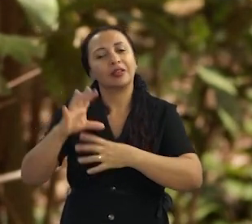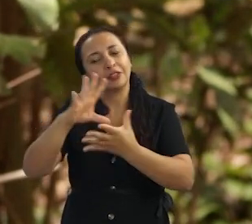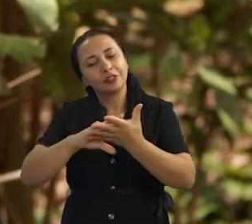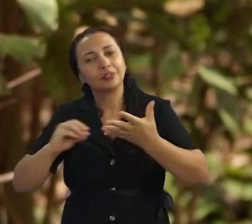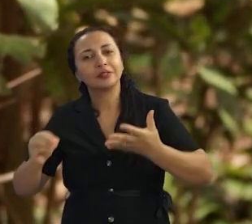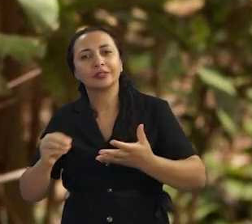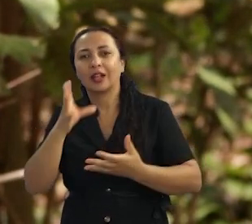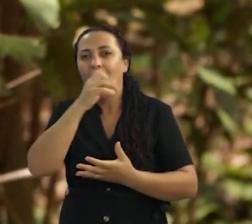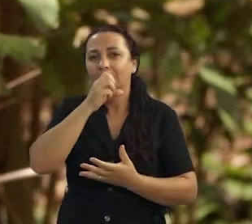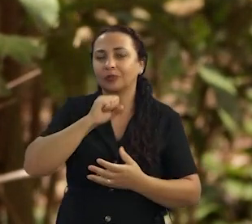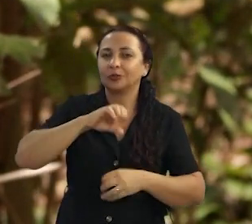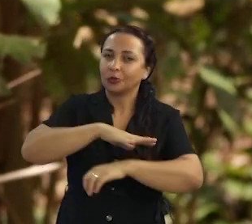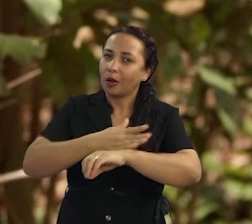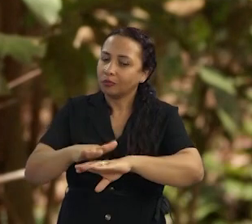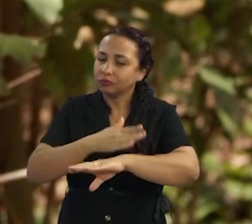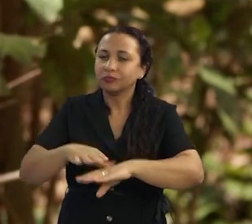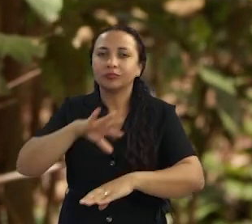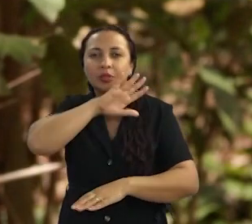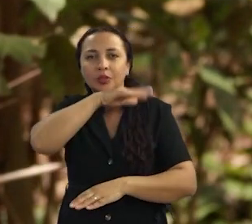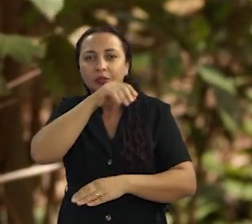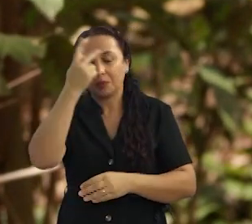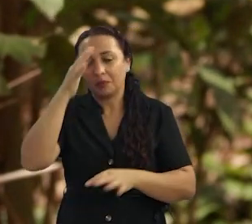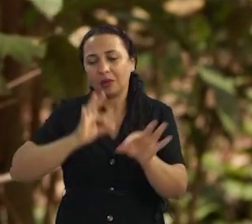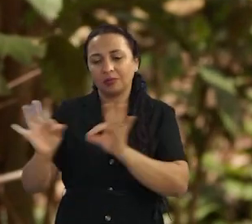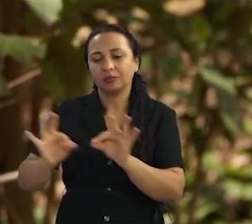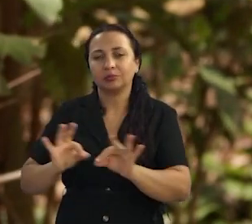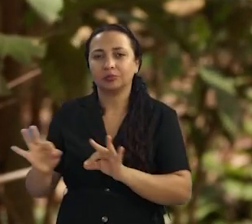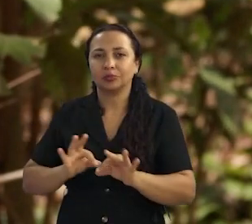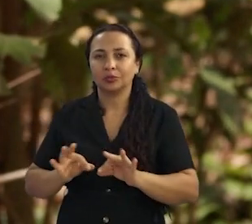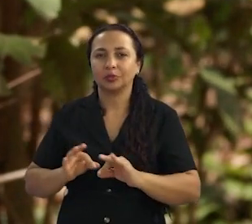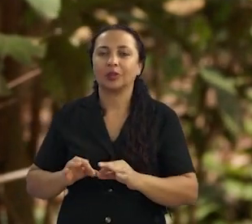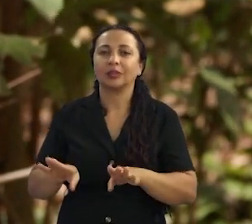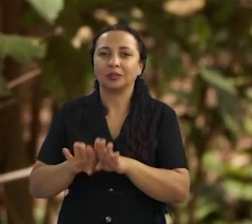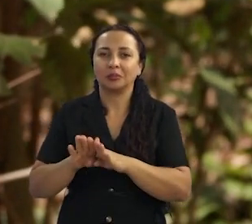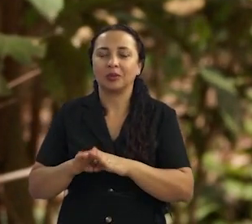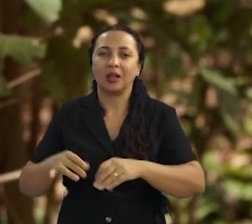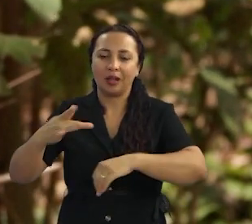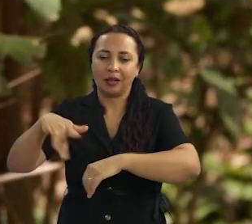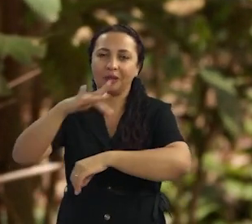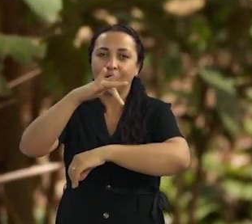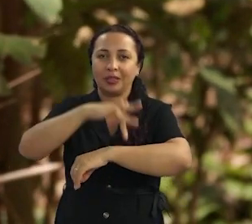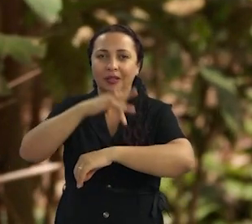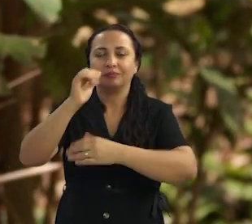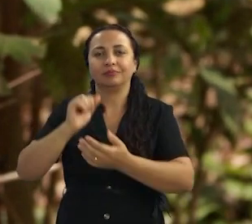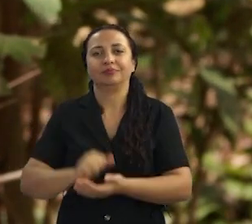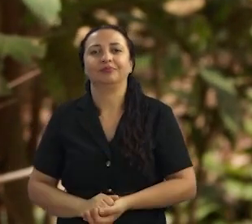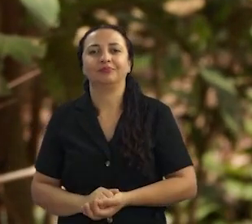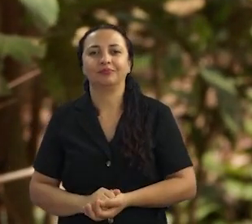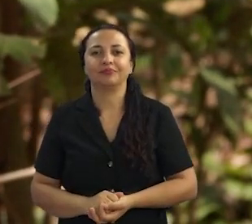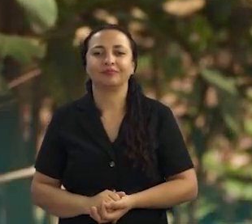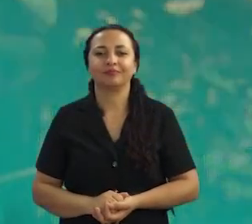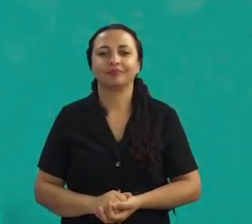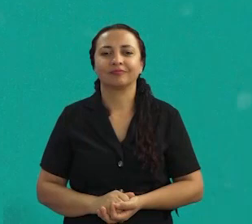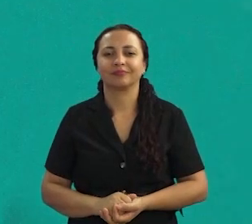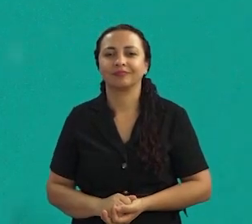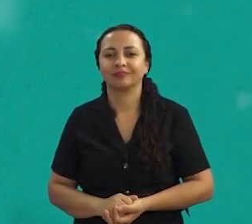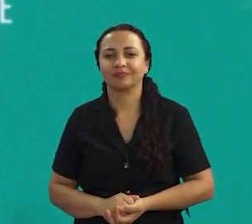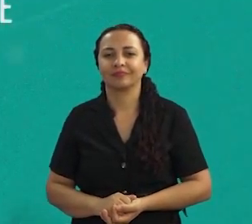da casca da fruta foi adicionado a uma fórmula para o controle das arboviroses, como dengue, zika e chikungunya.